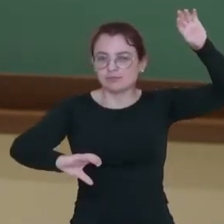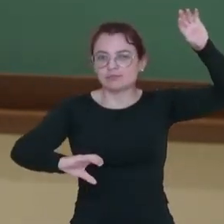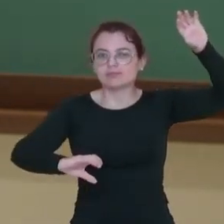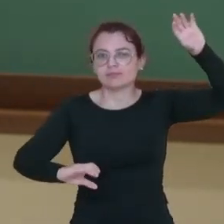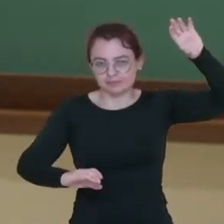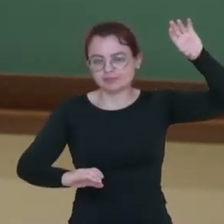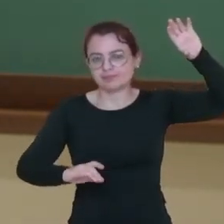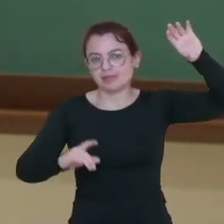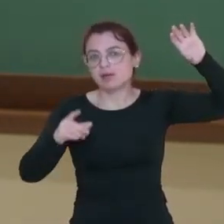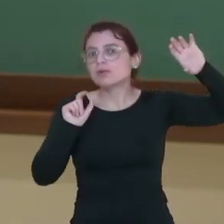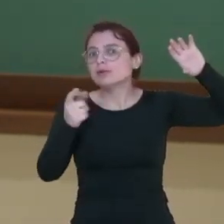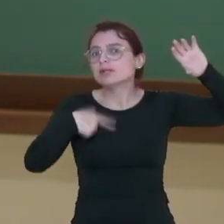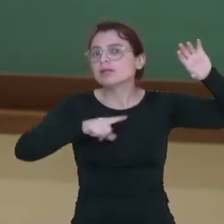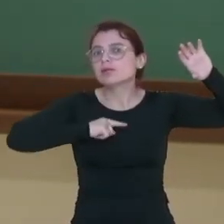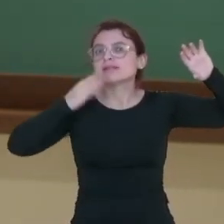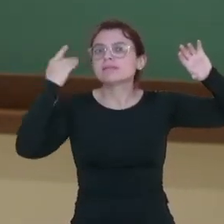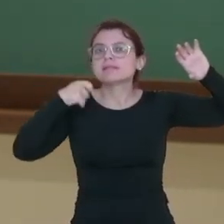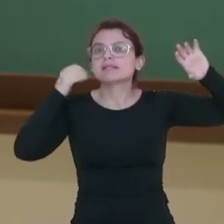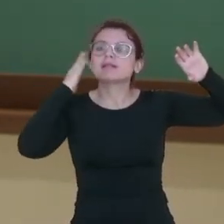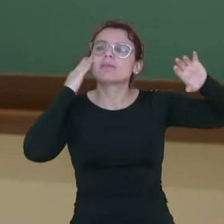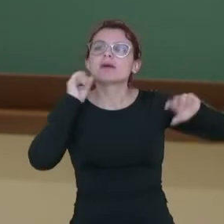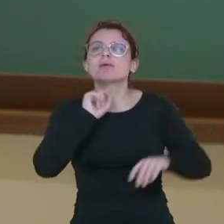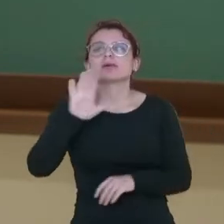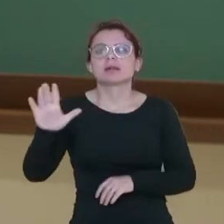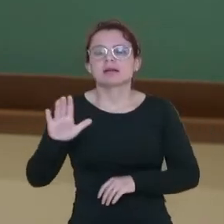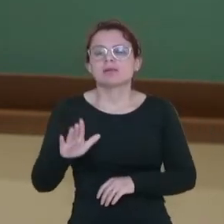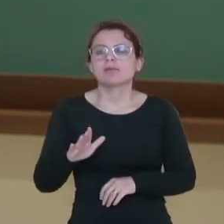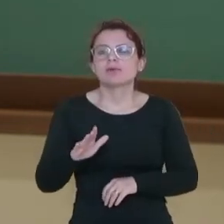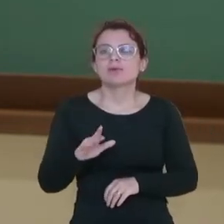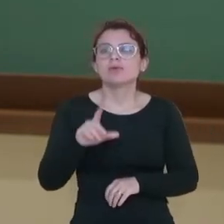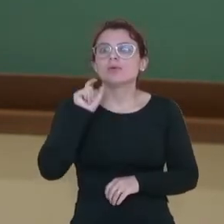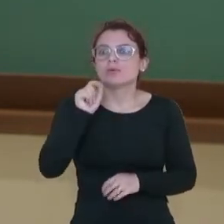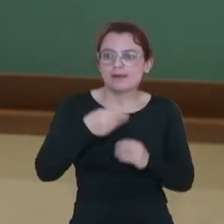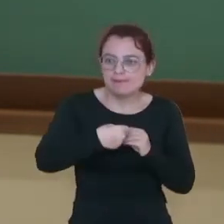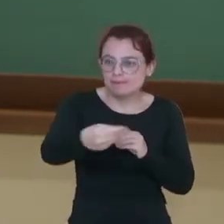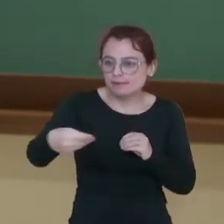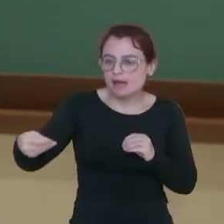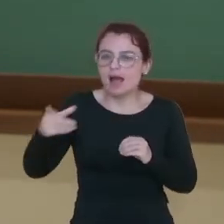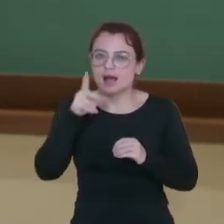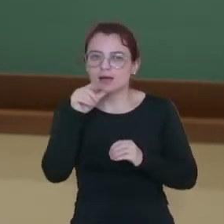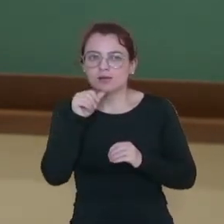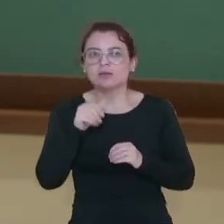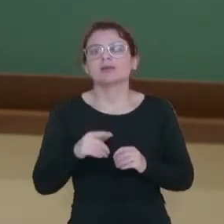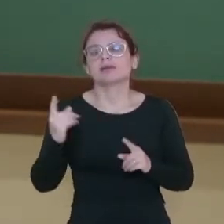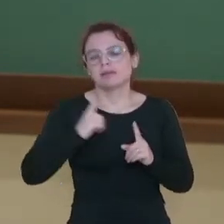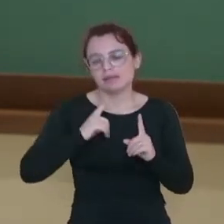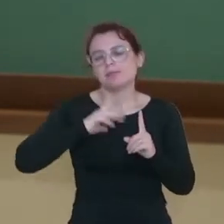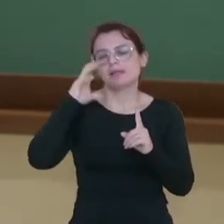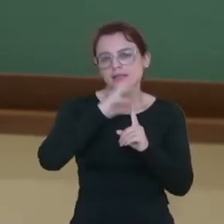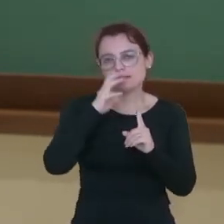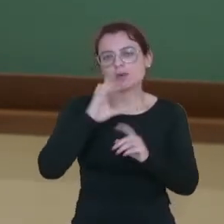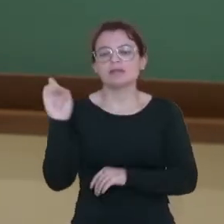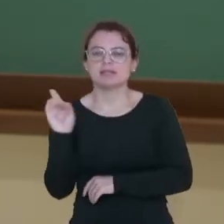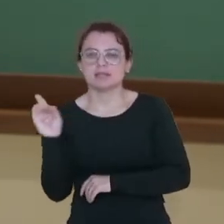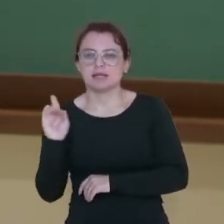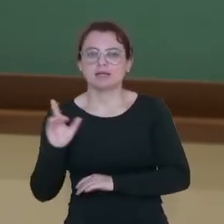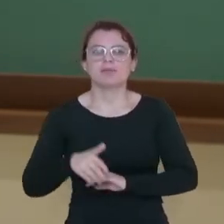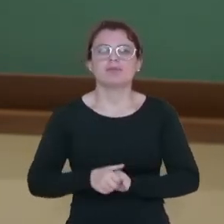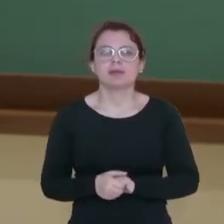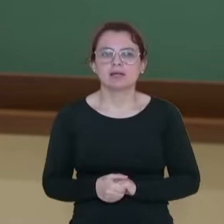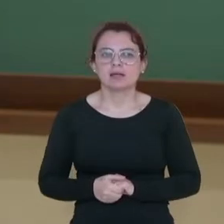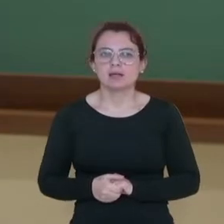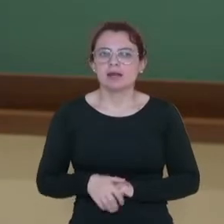você precisa saber? Que o que rege a distribuição, que rege a hidrostática, é a pressão e a densidade. A